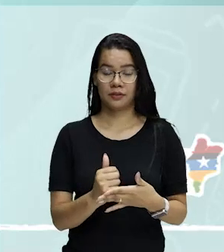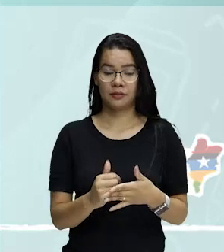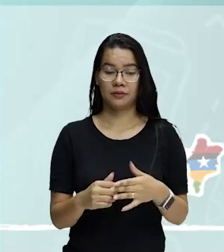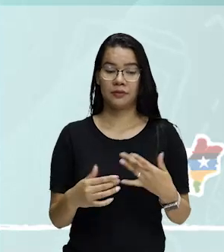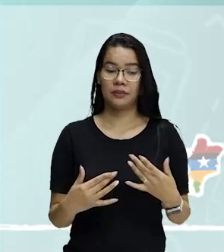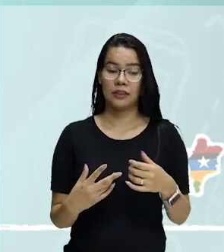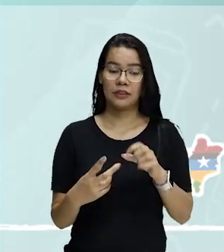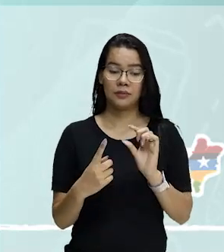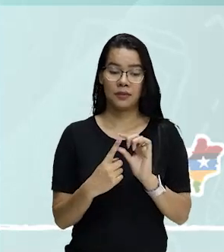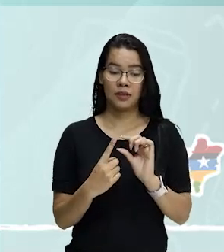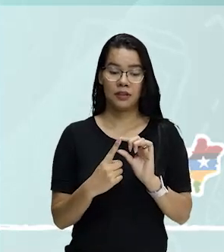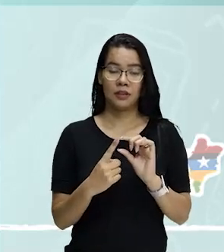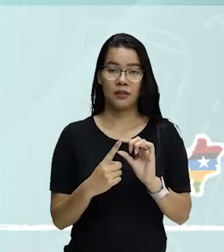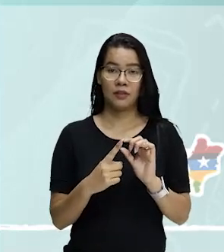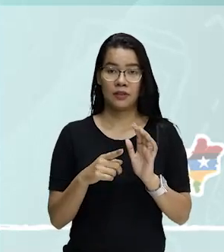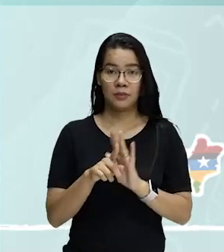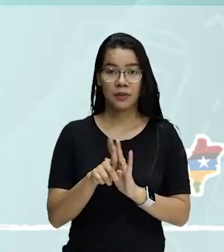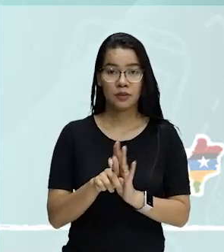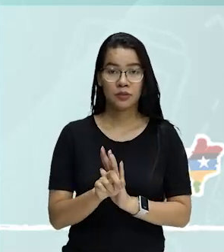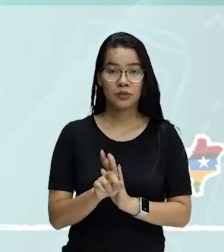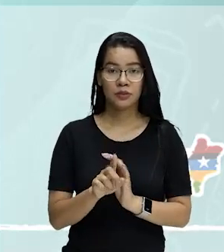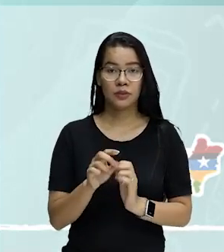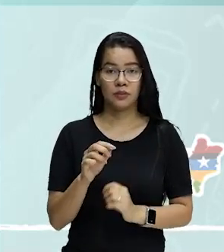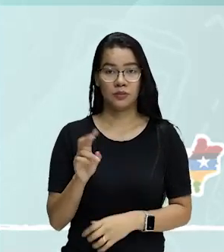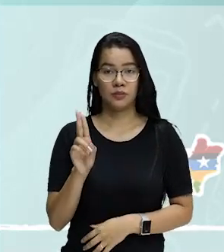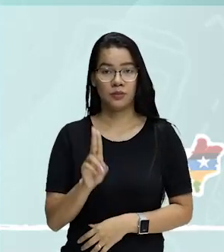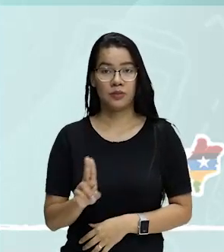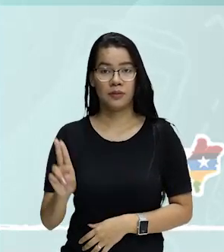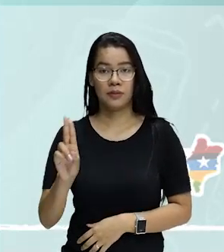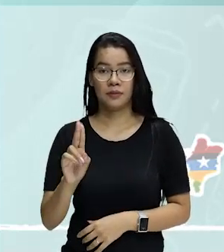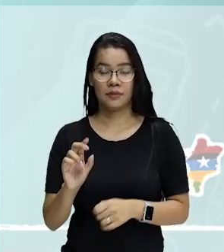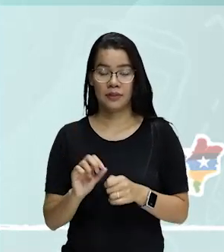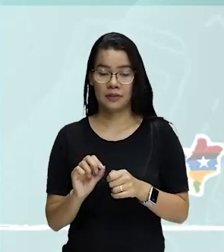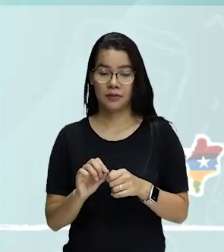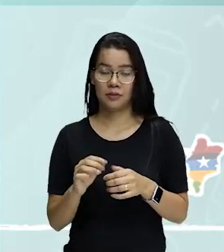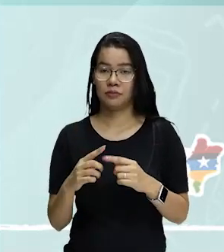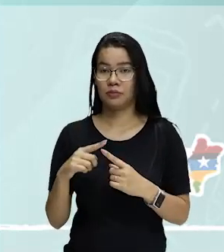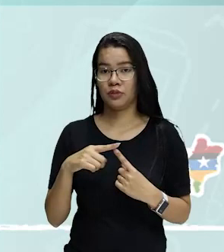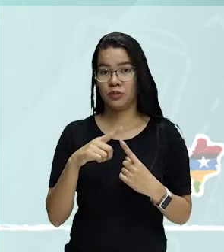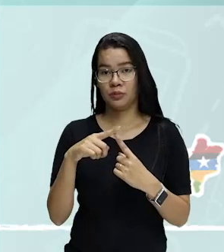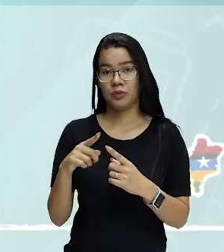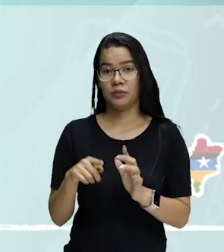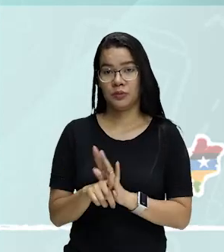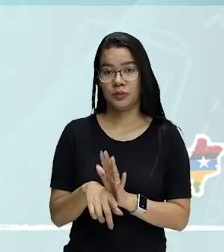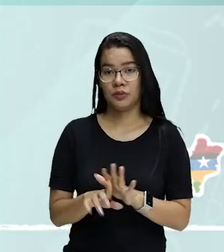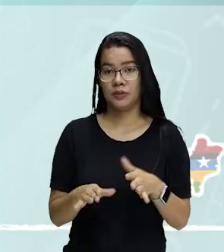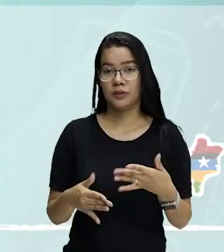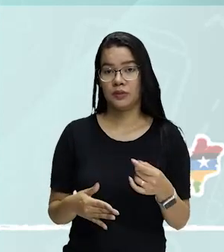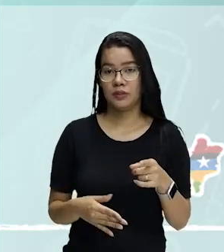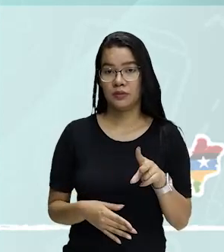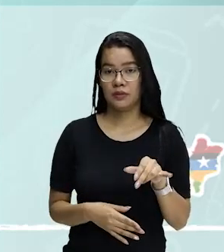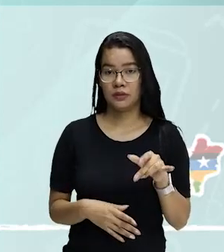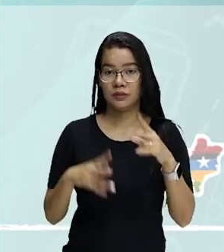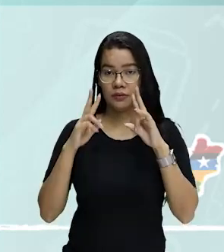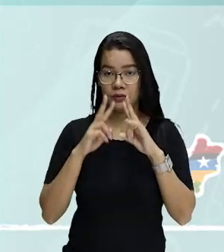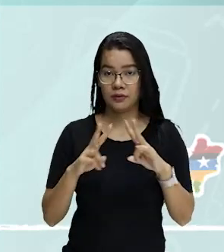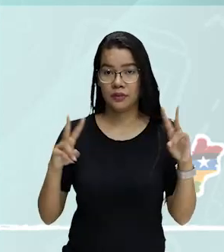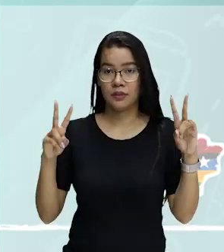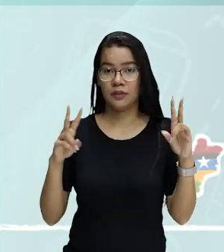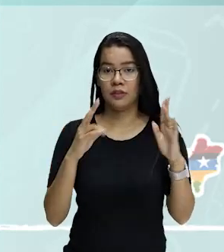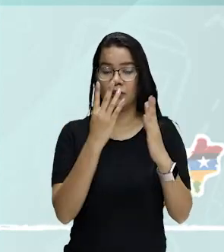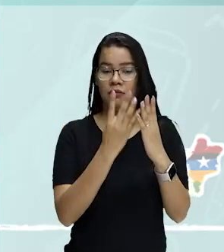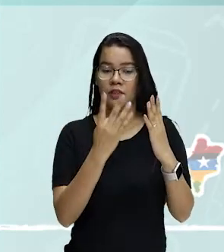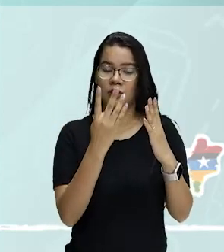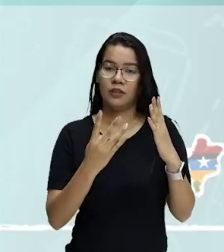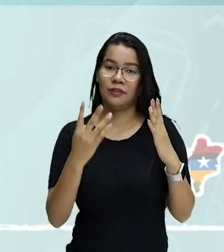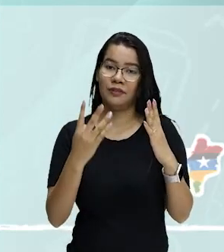As palavras interrogativas são usadas para fazer algum tipo de pergunta. Então, vocês vão ver uma lista de vários